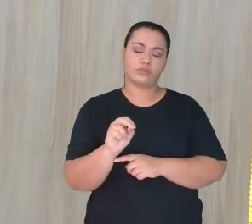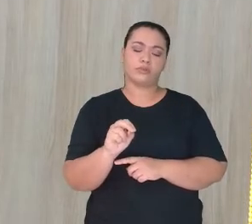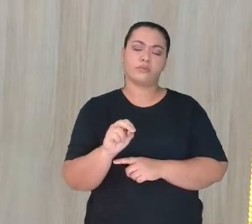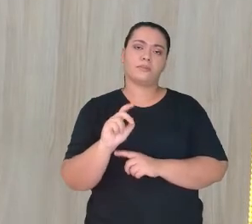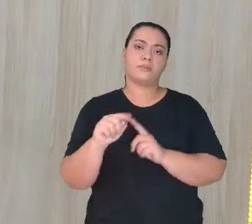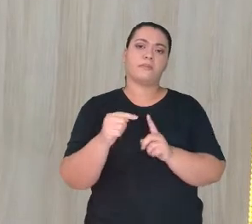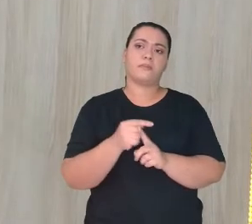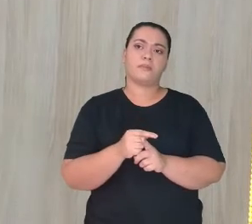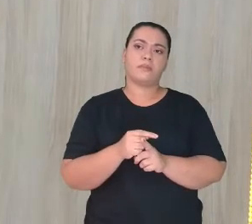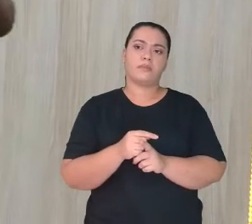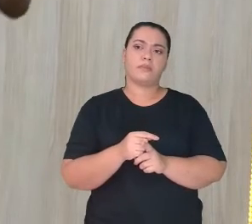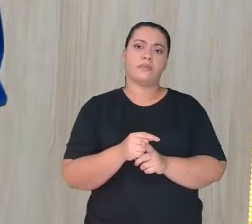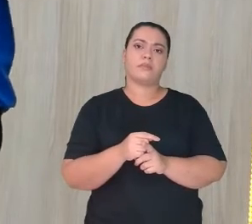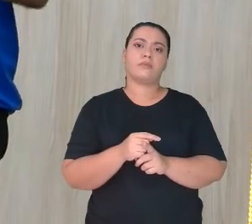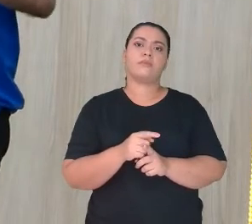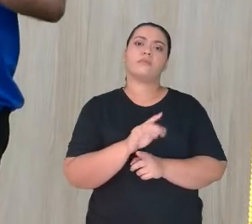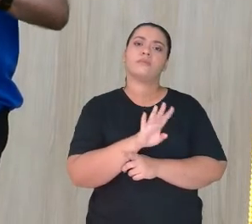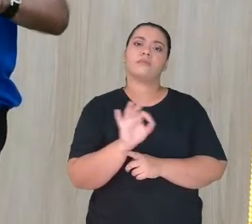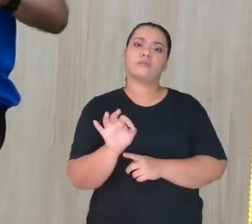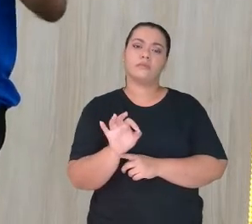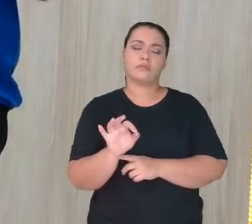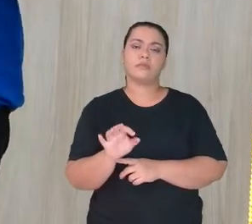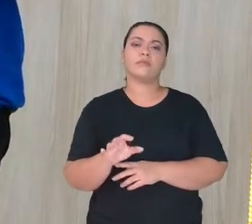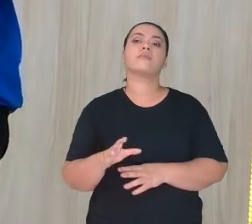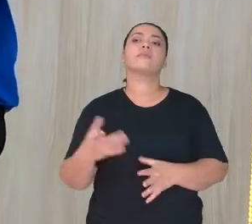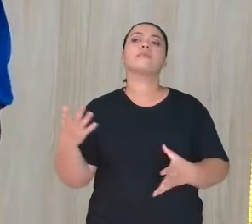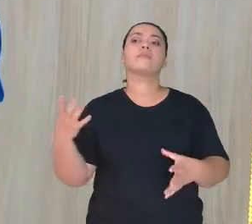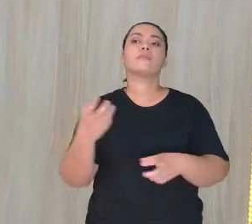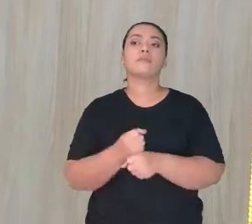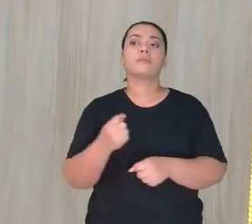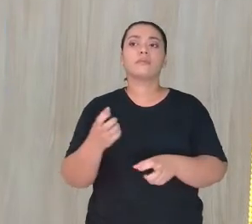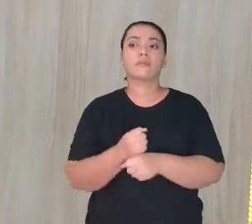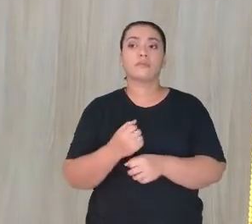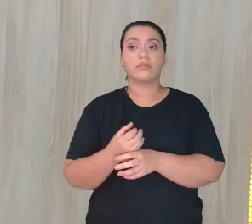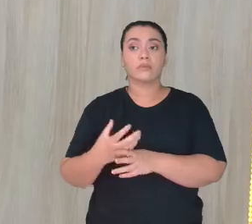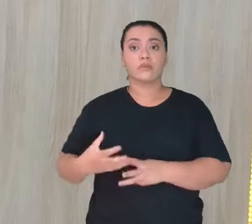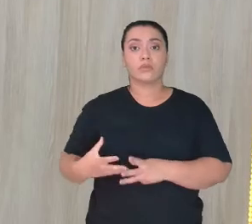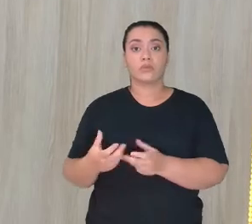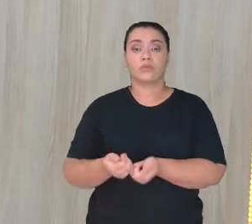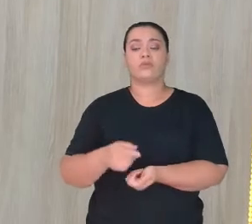dar 2.000 já, né? E somado com 400, que vai ter o outro lado, vai dar